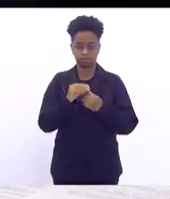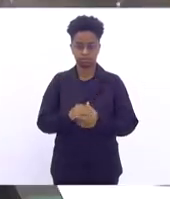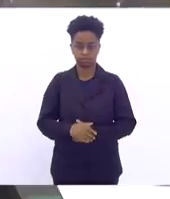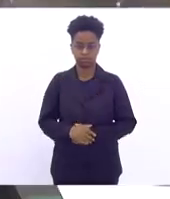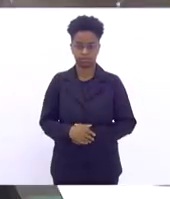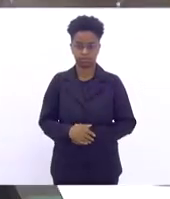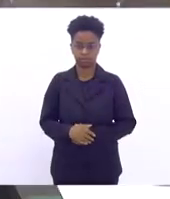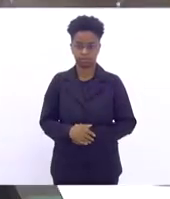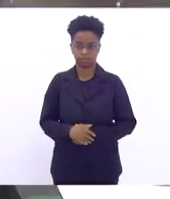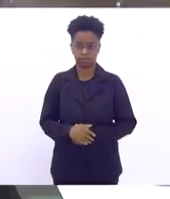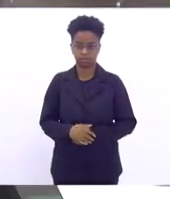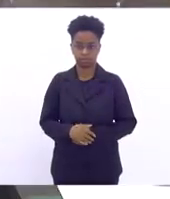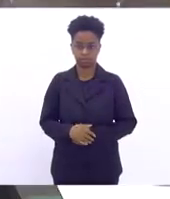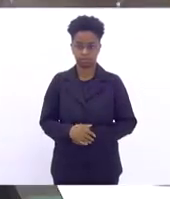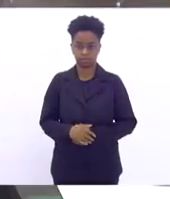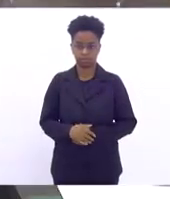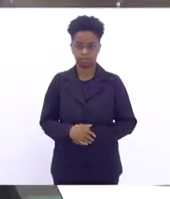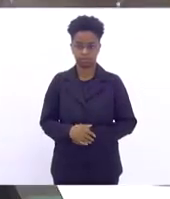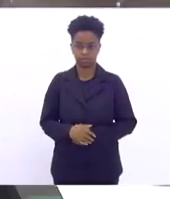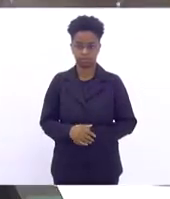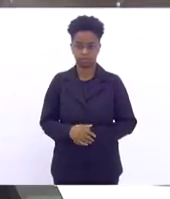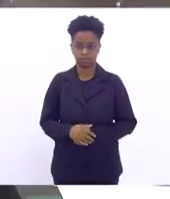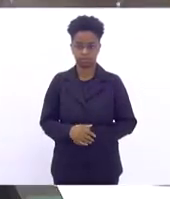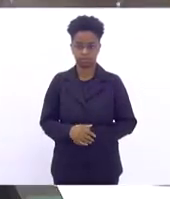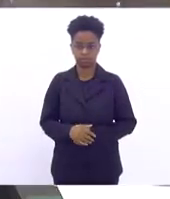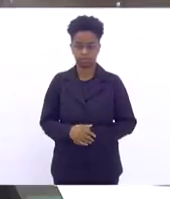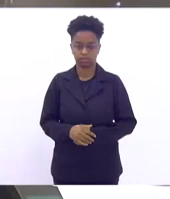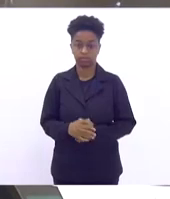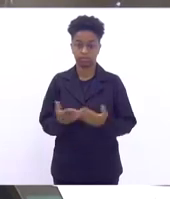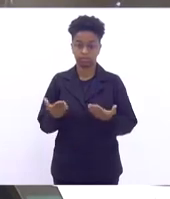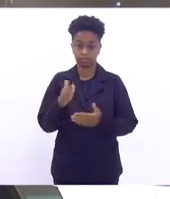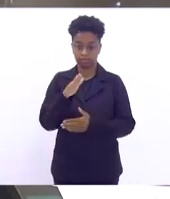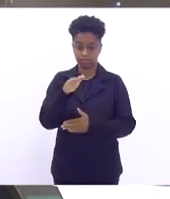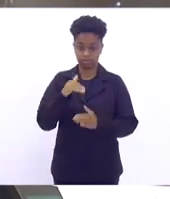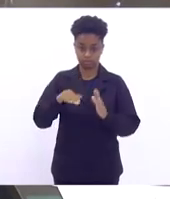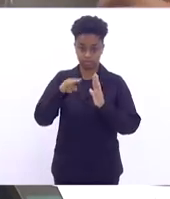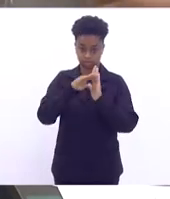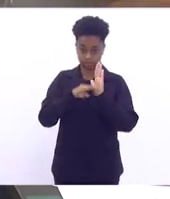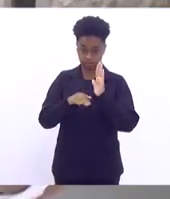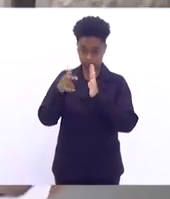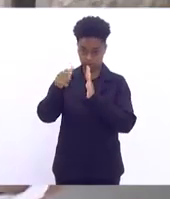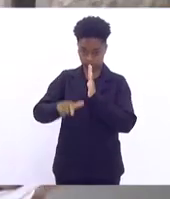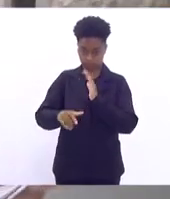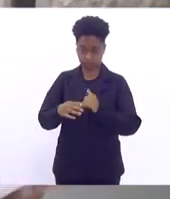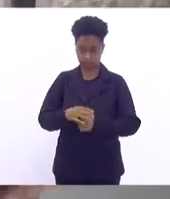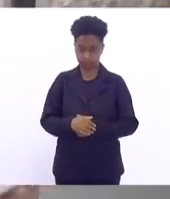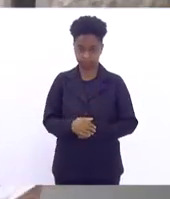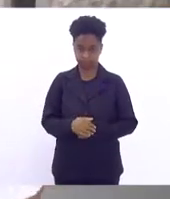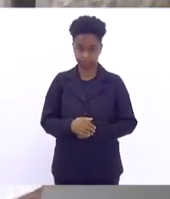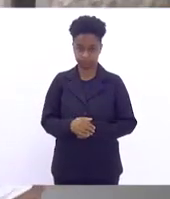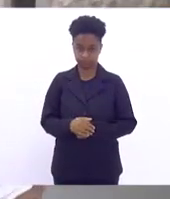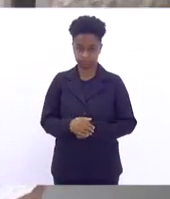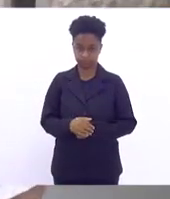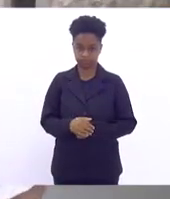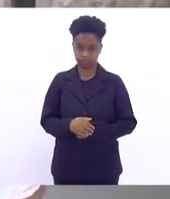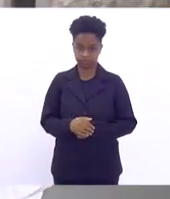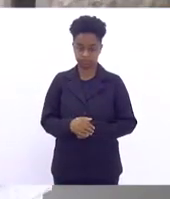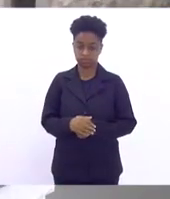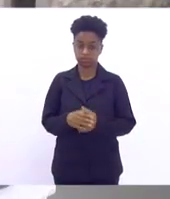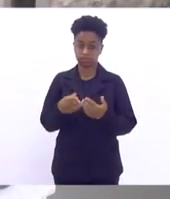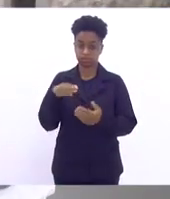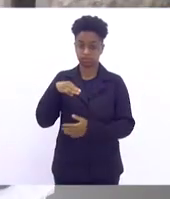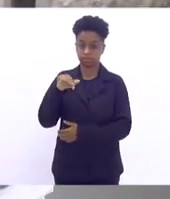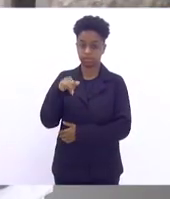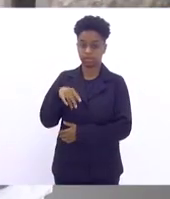Então vamos voltar hoje chamar os trabalhos à ordem de novo o seguinte Deputado